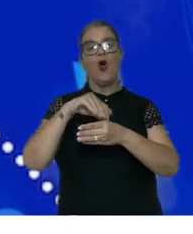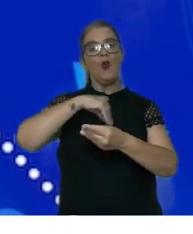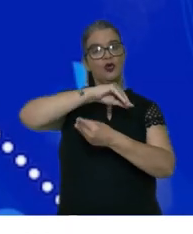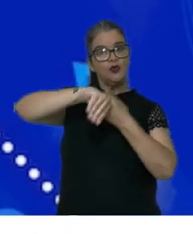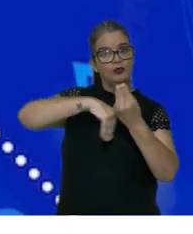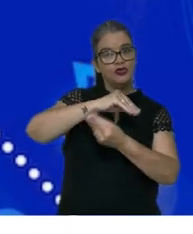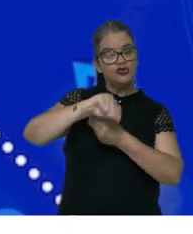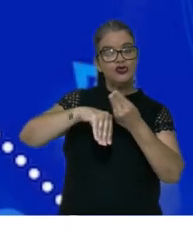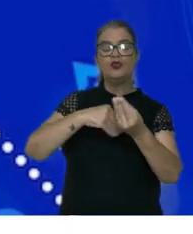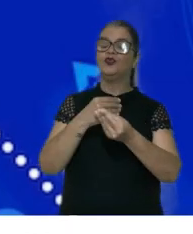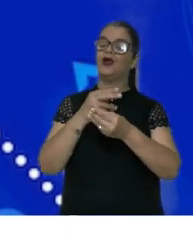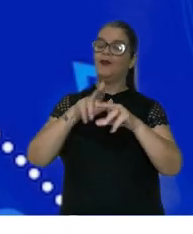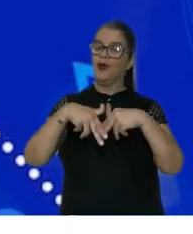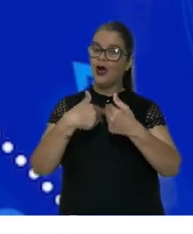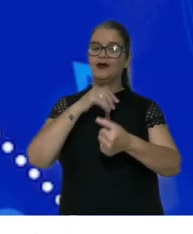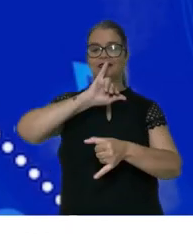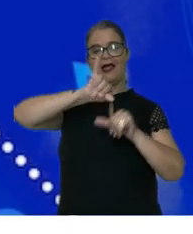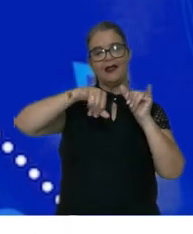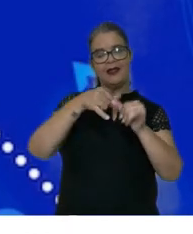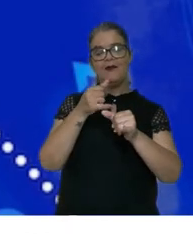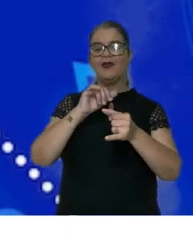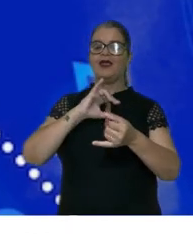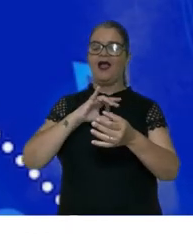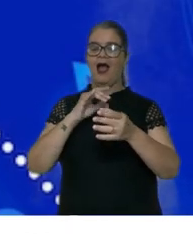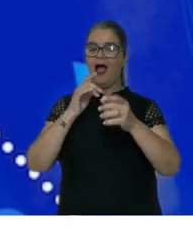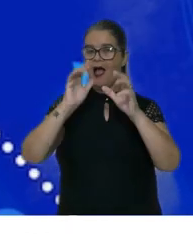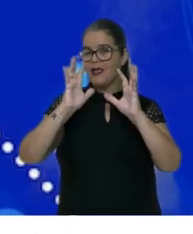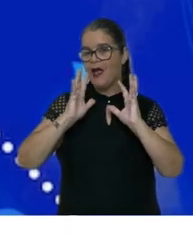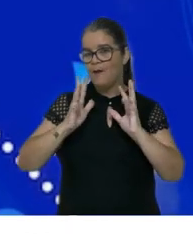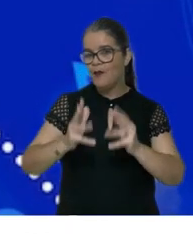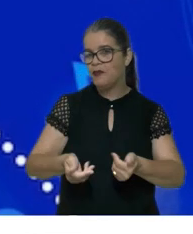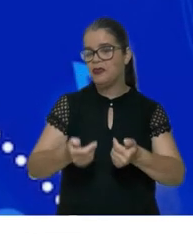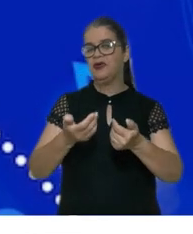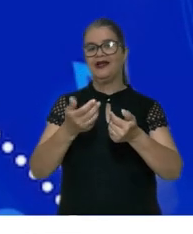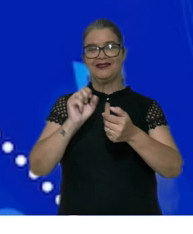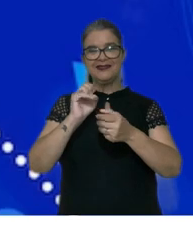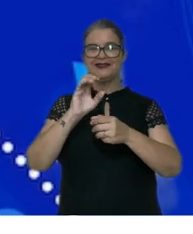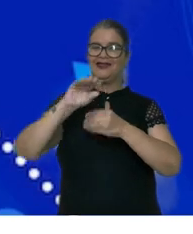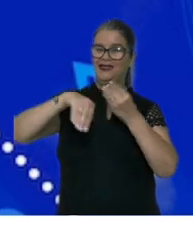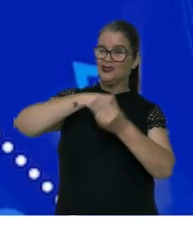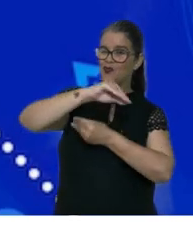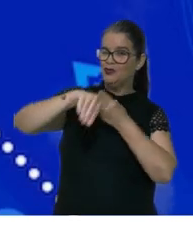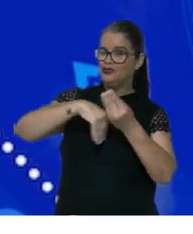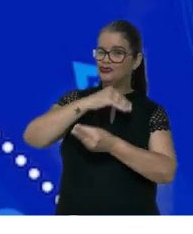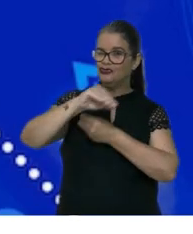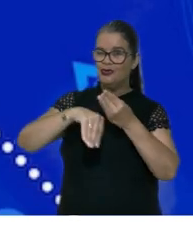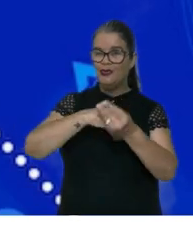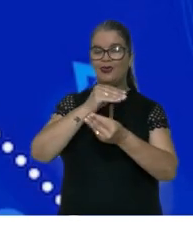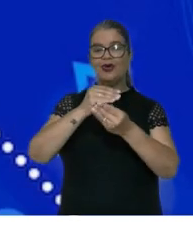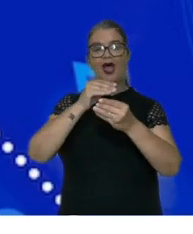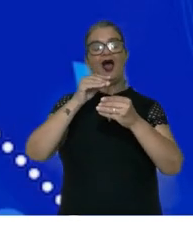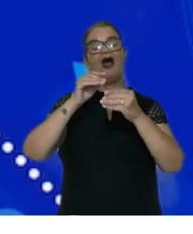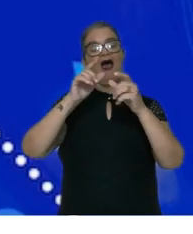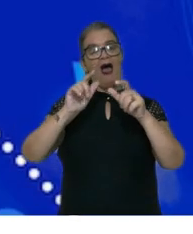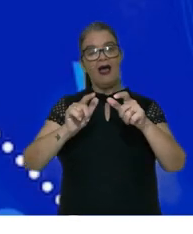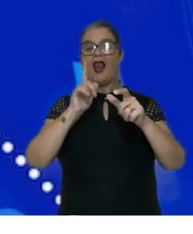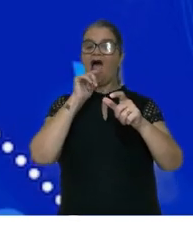física dessa água, se isso gera uma desordem nesse ambiente, você então está